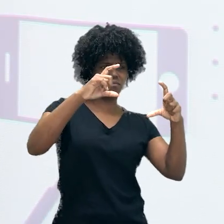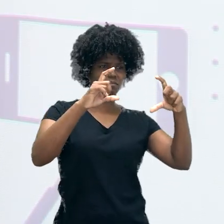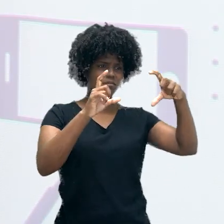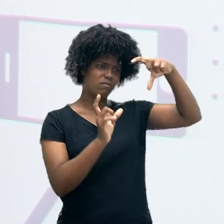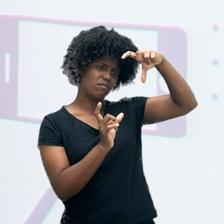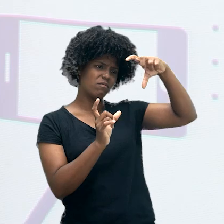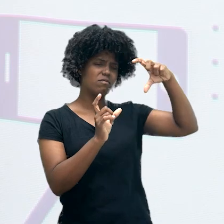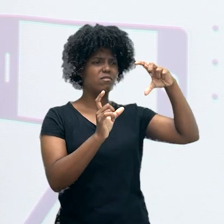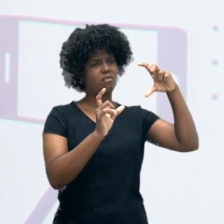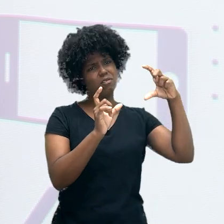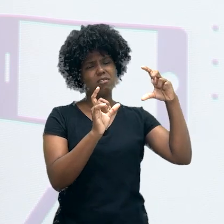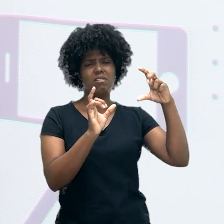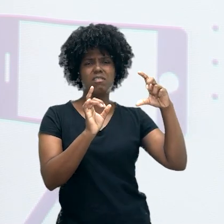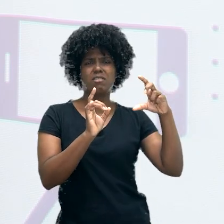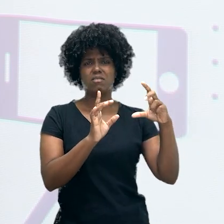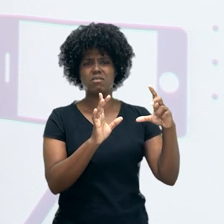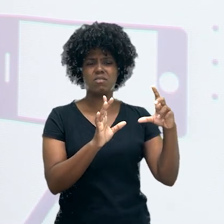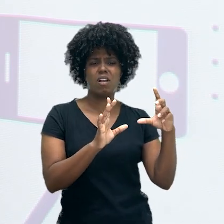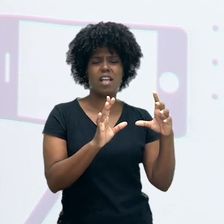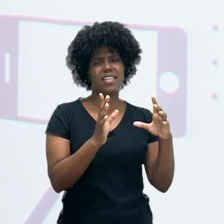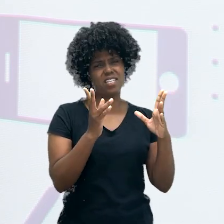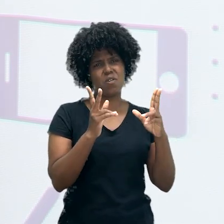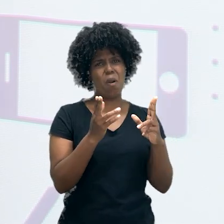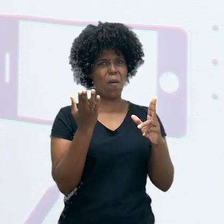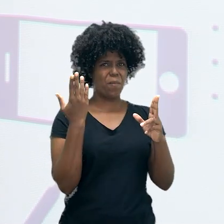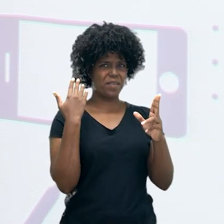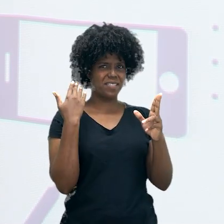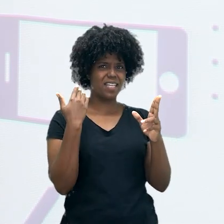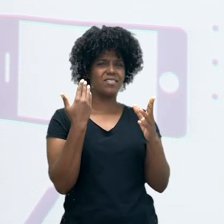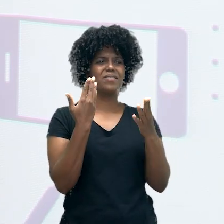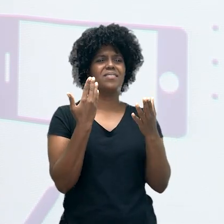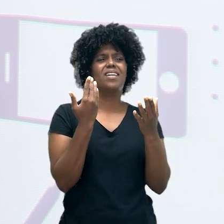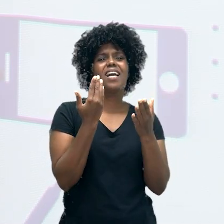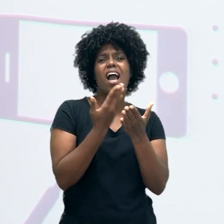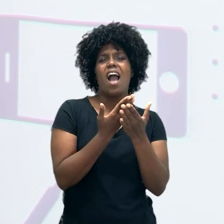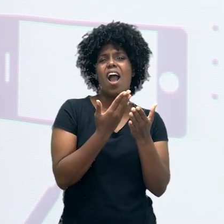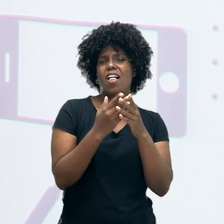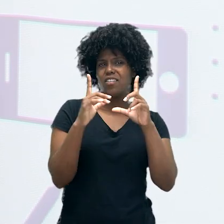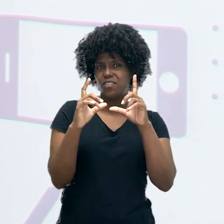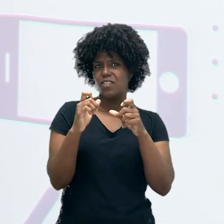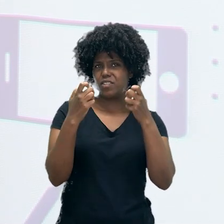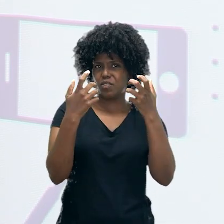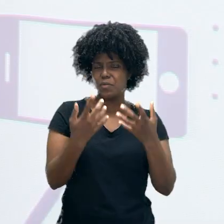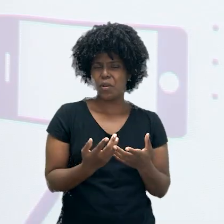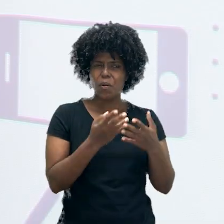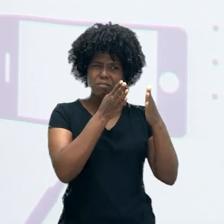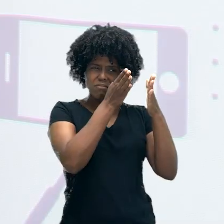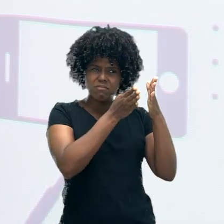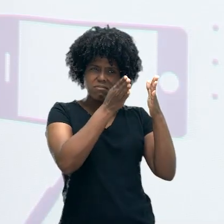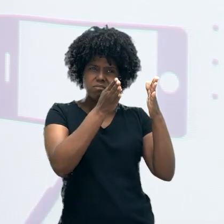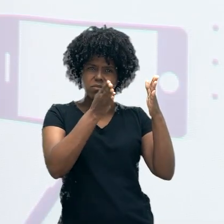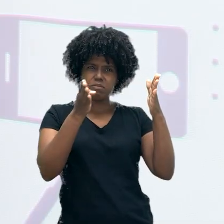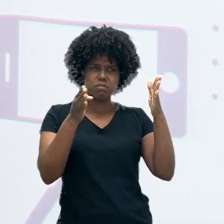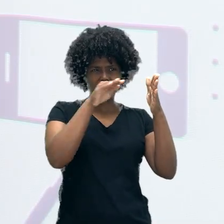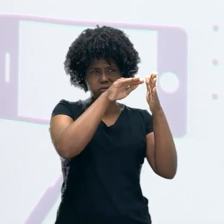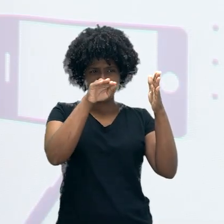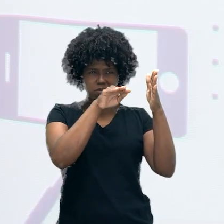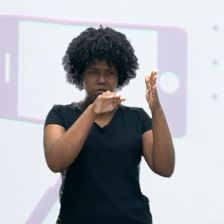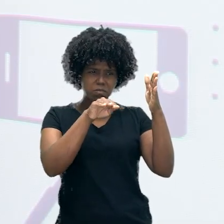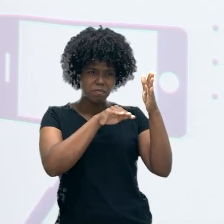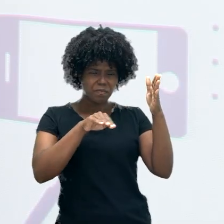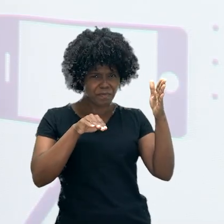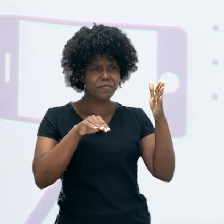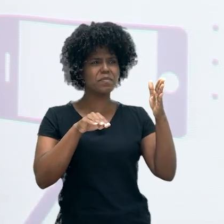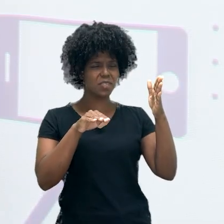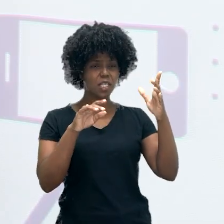ela de uma forma a endireitar, né? Igual a gente falou nas aulas de fotografia, né? A gente precisa que as linhas estejam